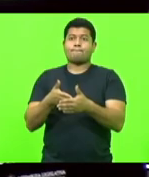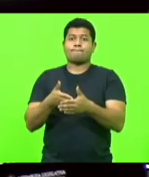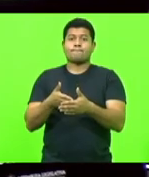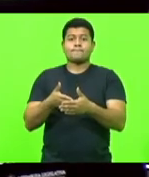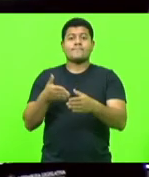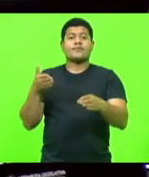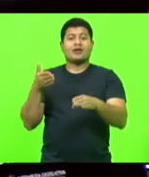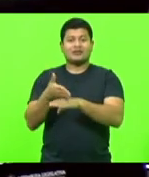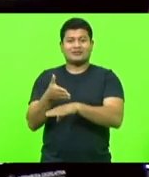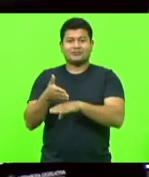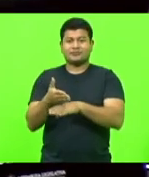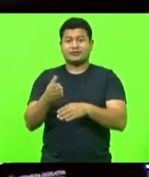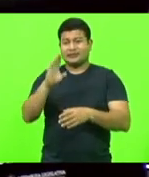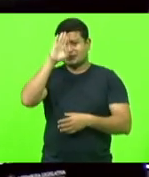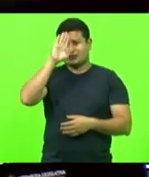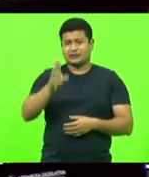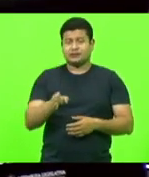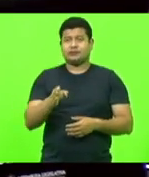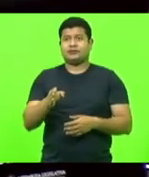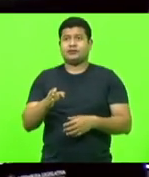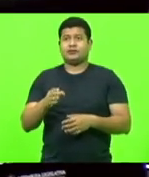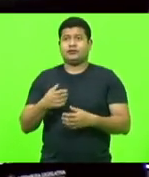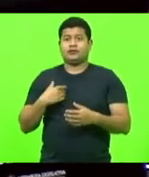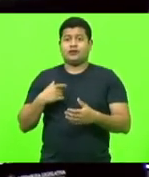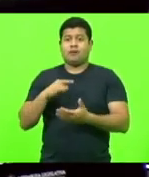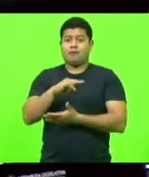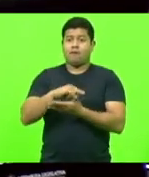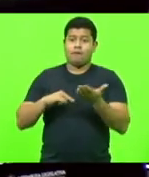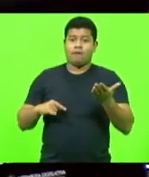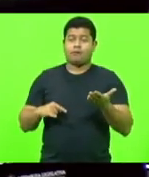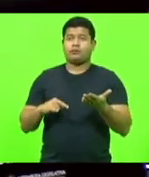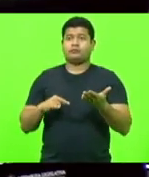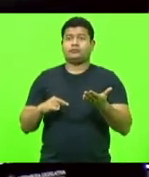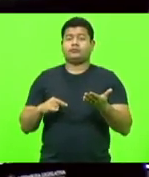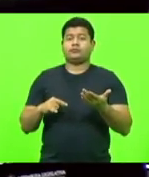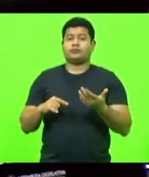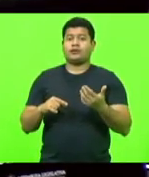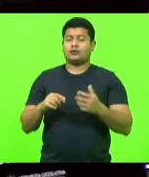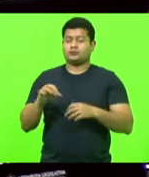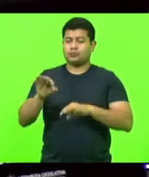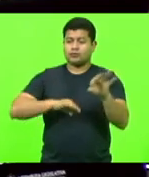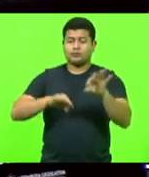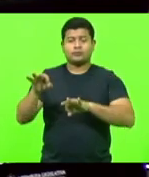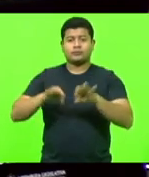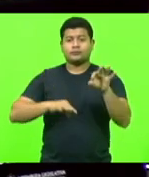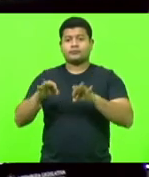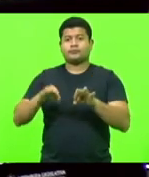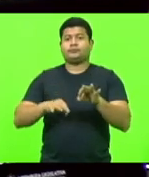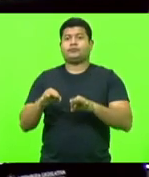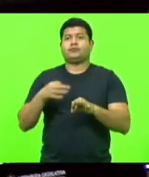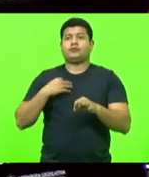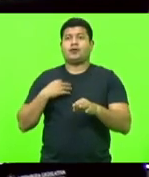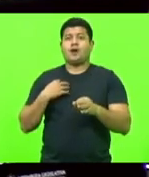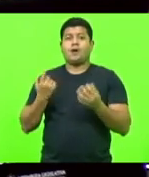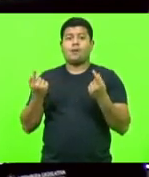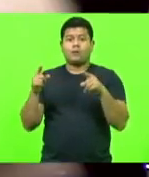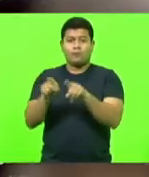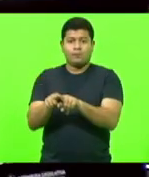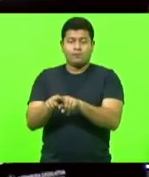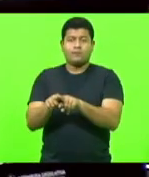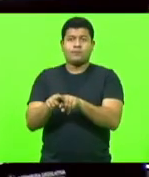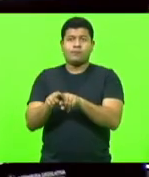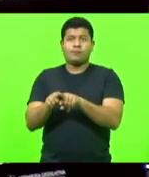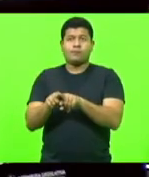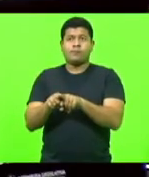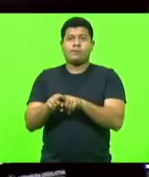direta sobre contratos que são realizados através de concessão.